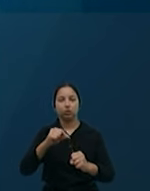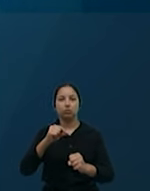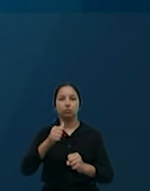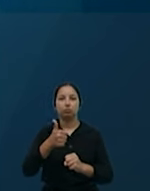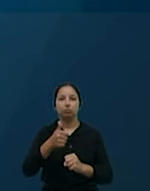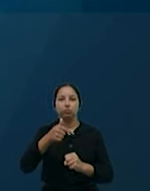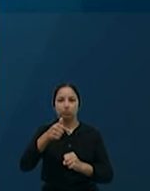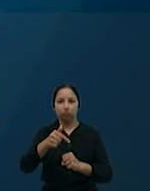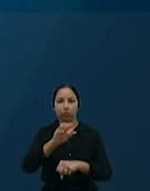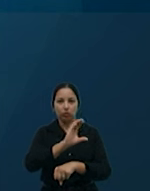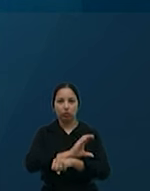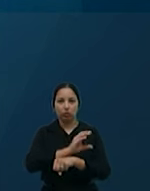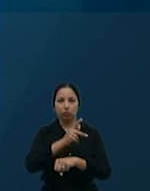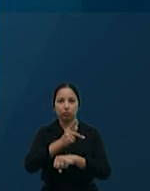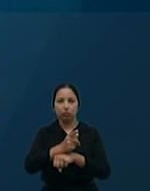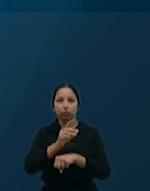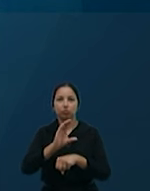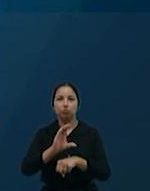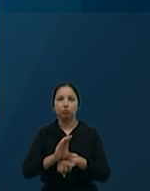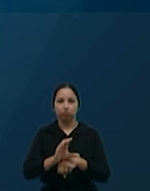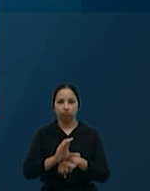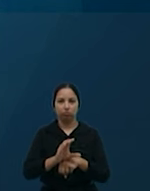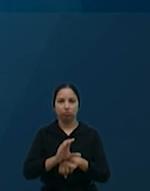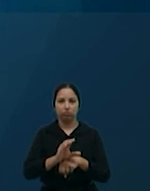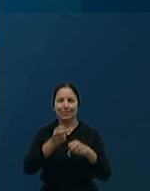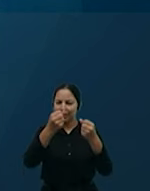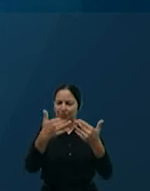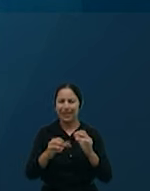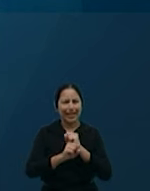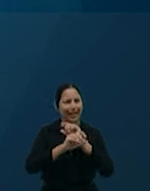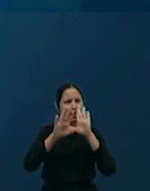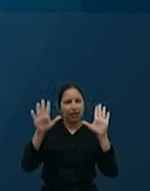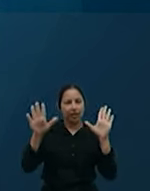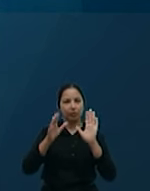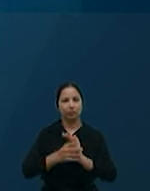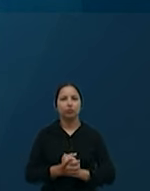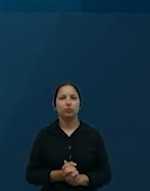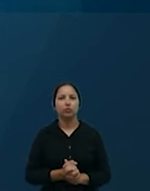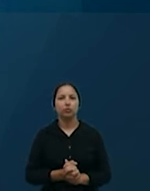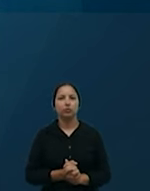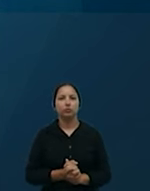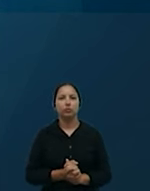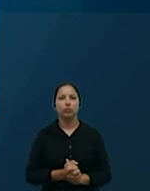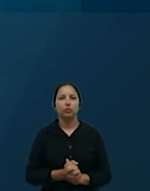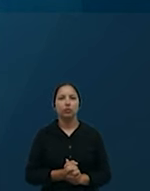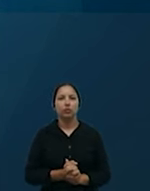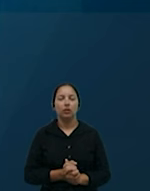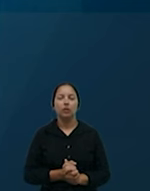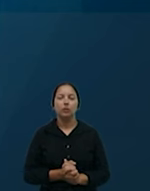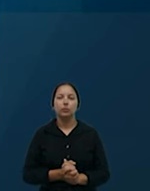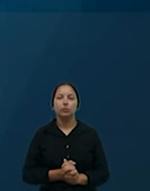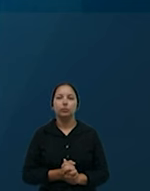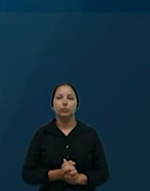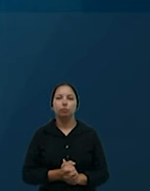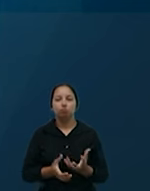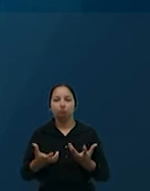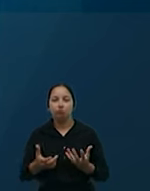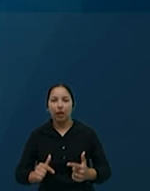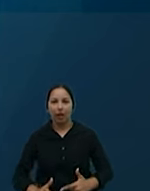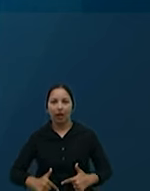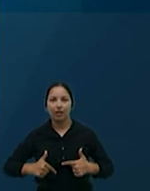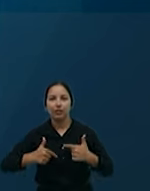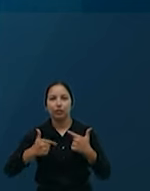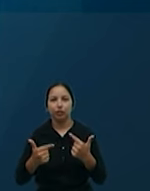Processo Civil, é expresso em mencionar o interesse de agir como uma das condições da ação. E, segundo a